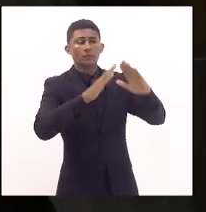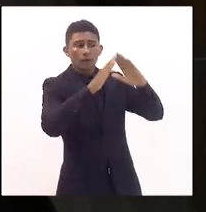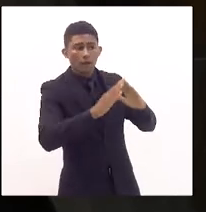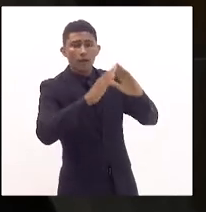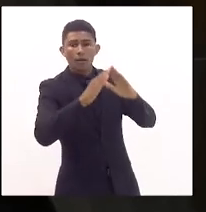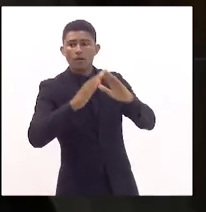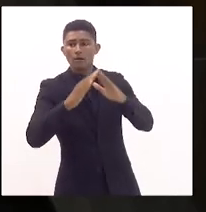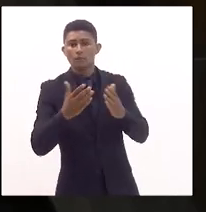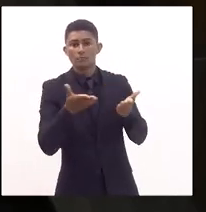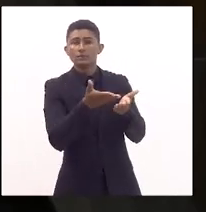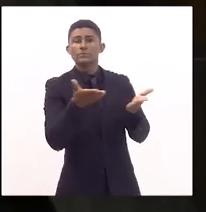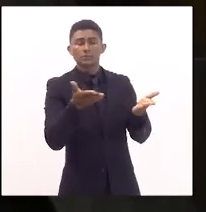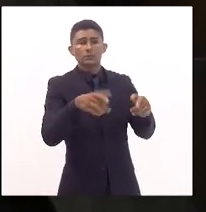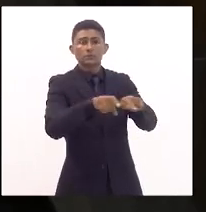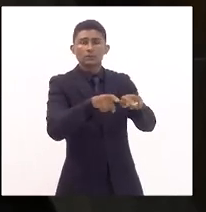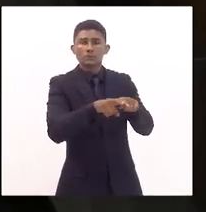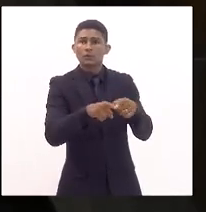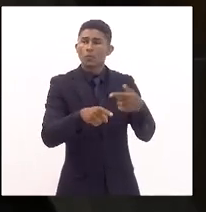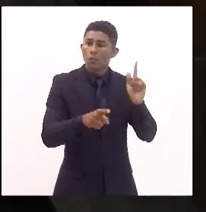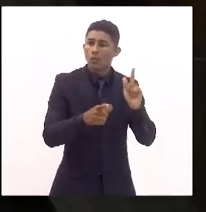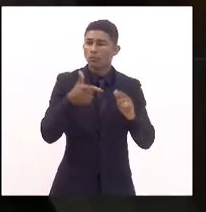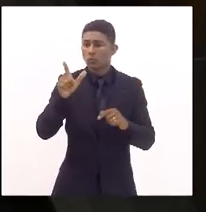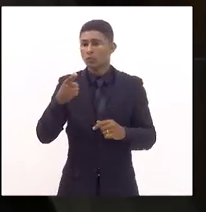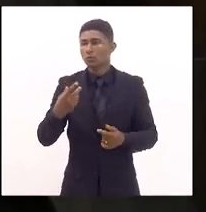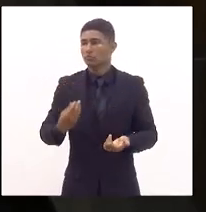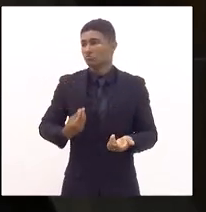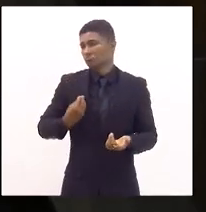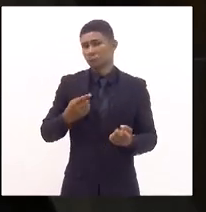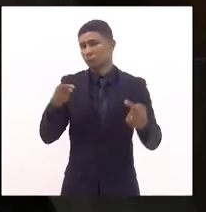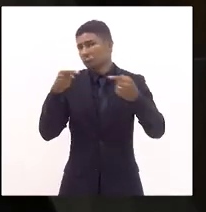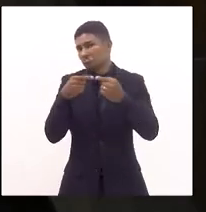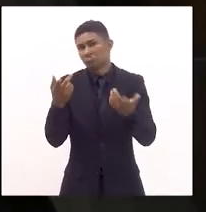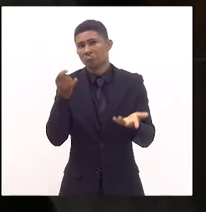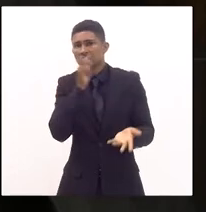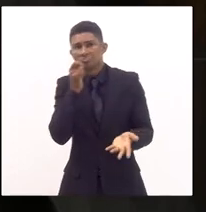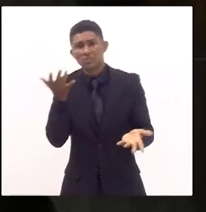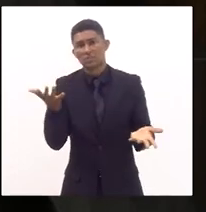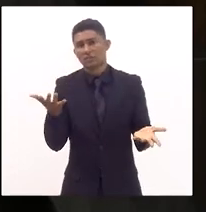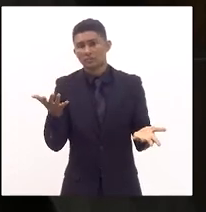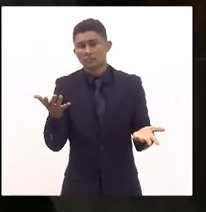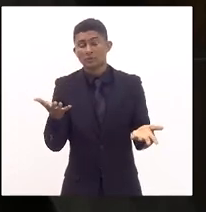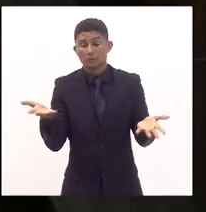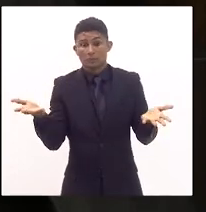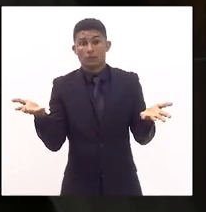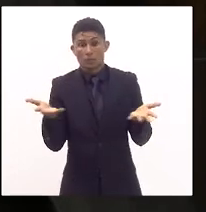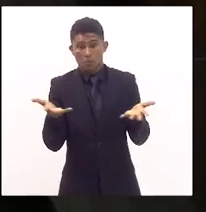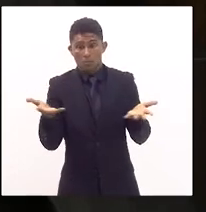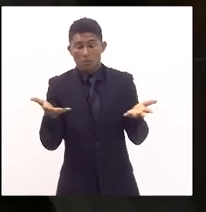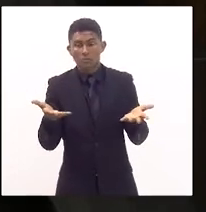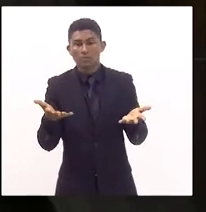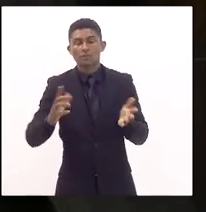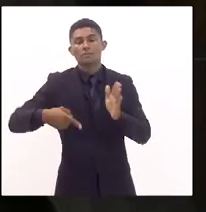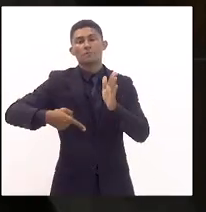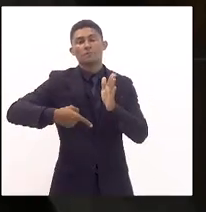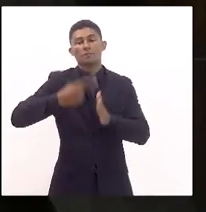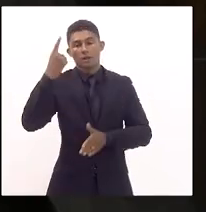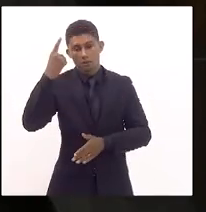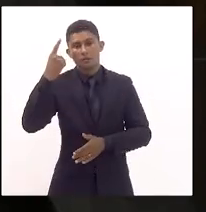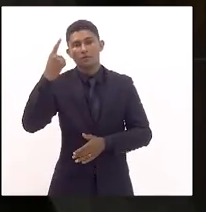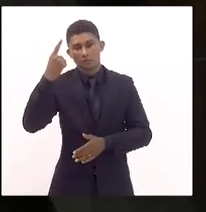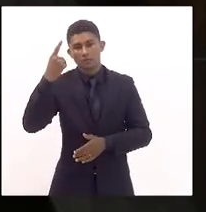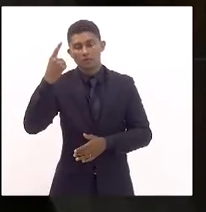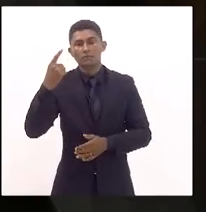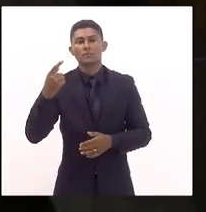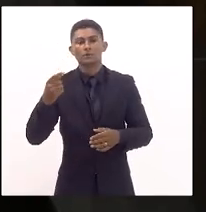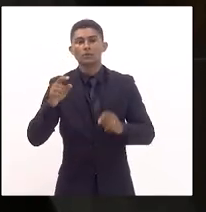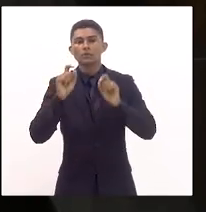tenham acesso a outros meios de vida que dependem da energia elétrica, foi tratado hoje, pela primeira vez,